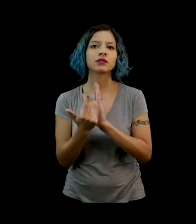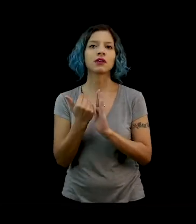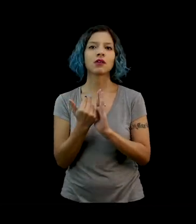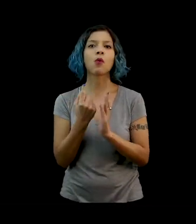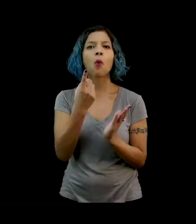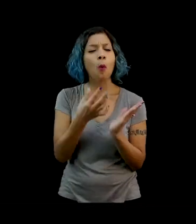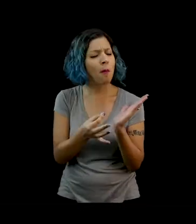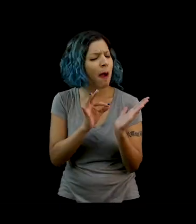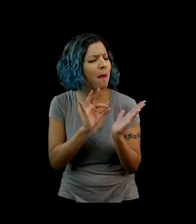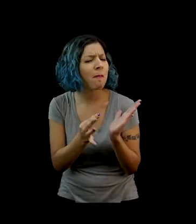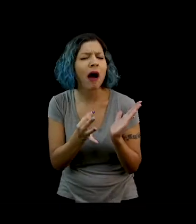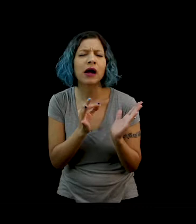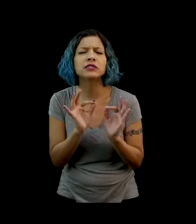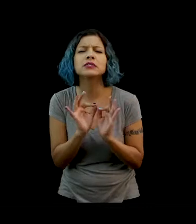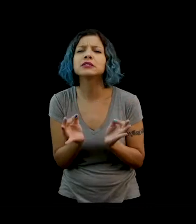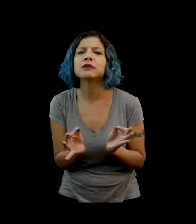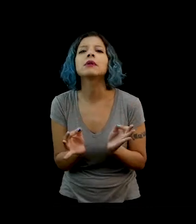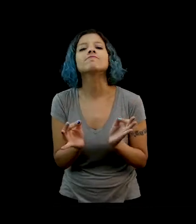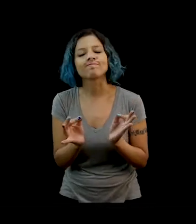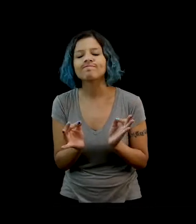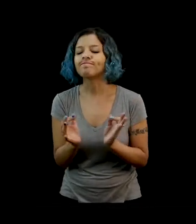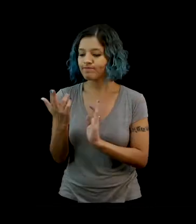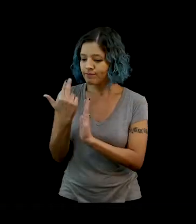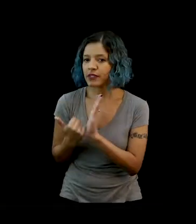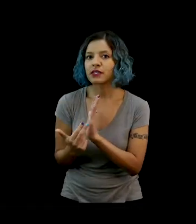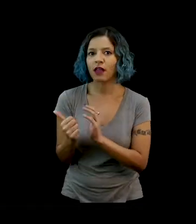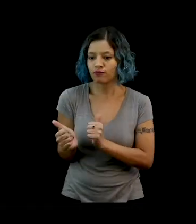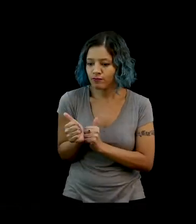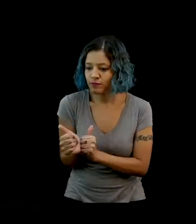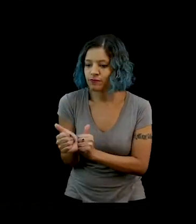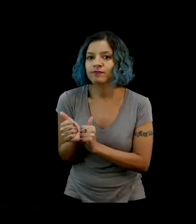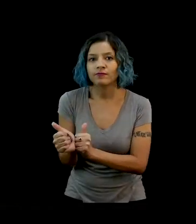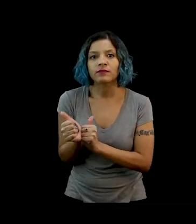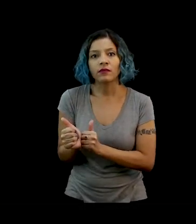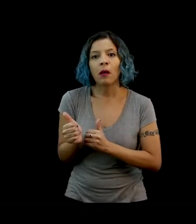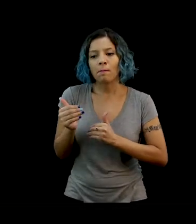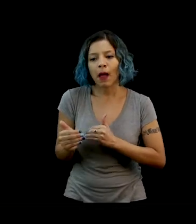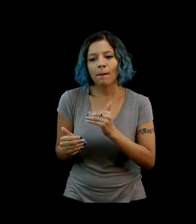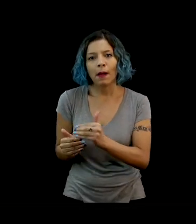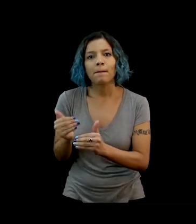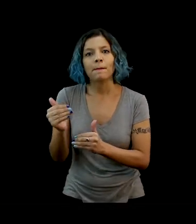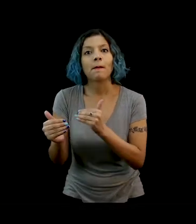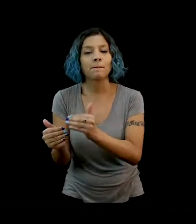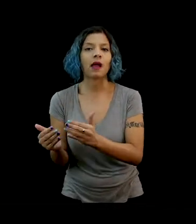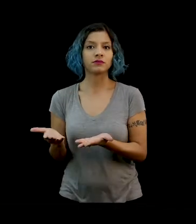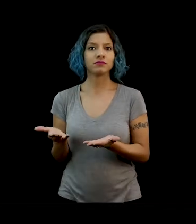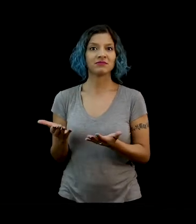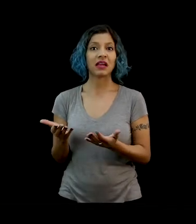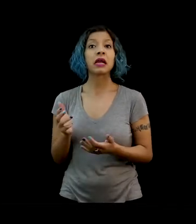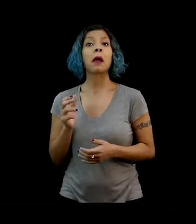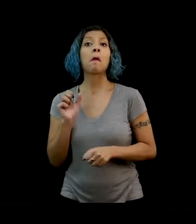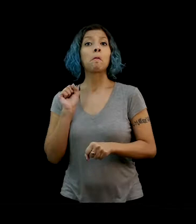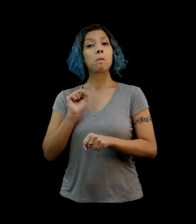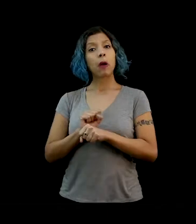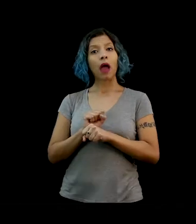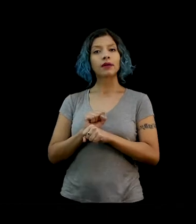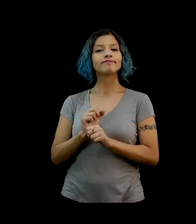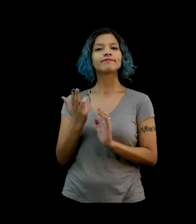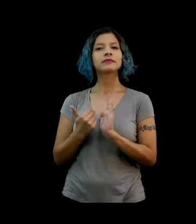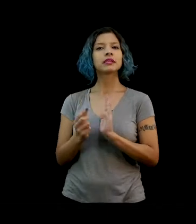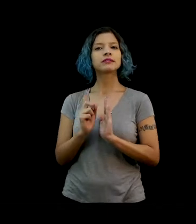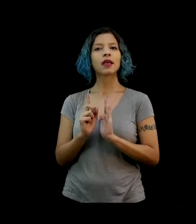distanciar disso porque a gente sente que até o traço muda se você fica um dia sem fazer para desenhar eu faço tudo a mão